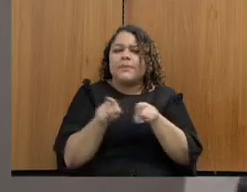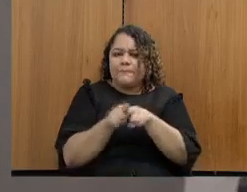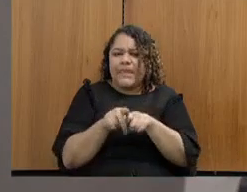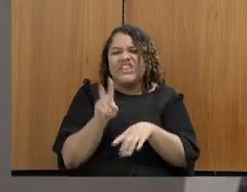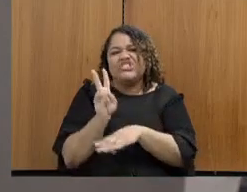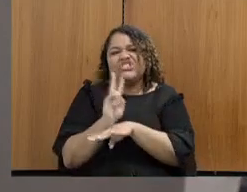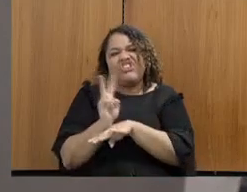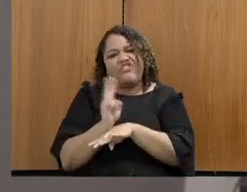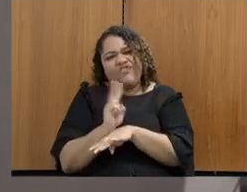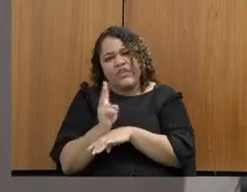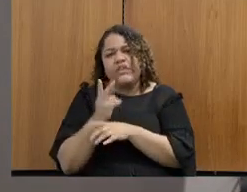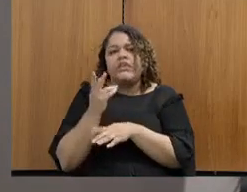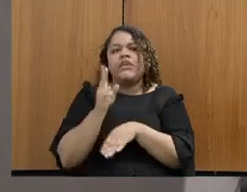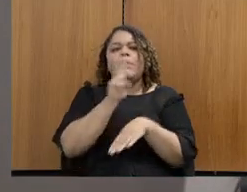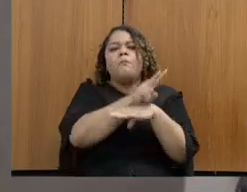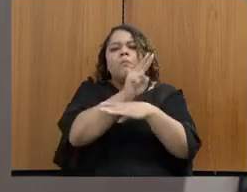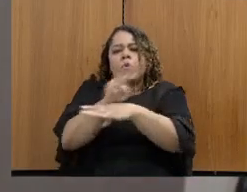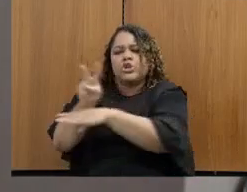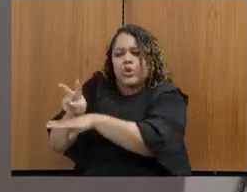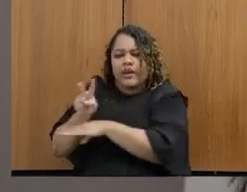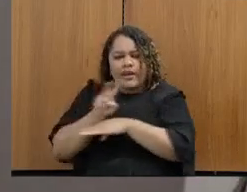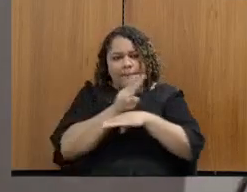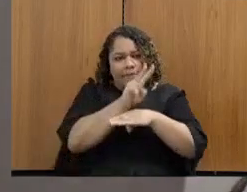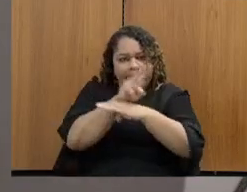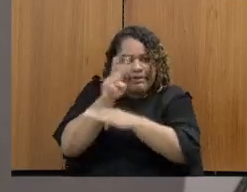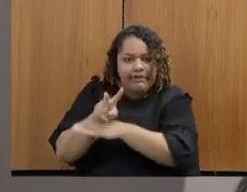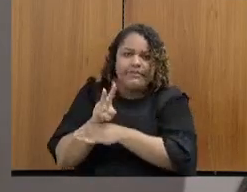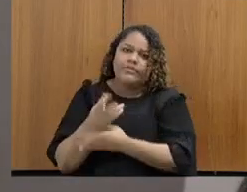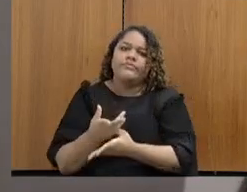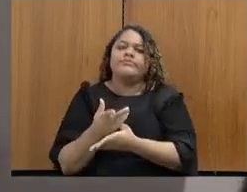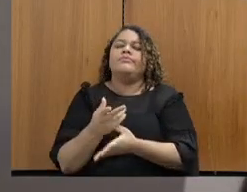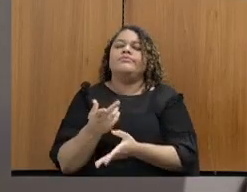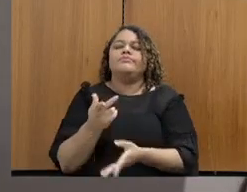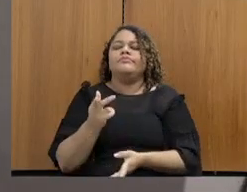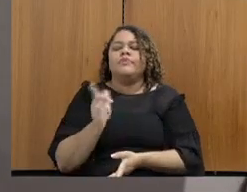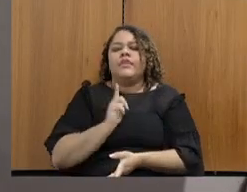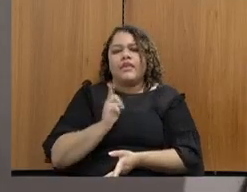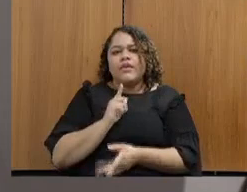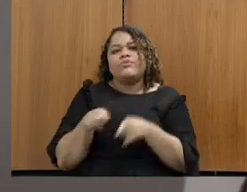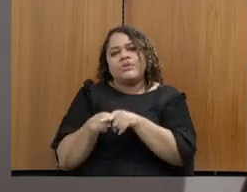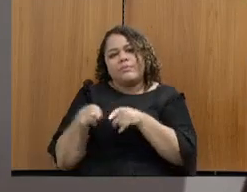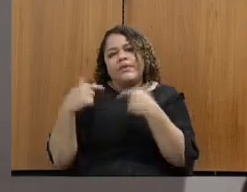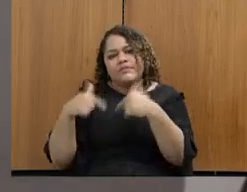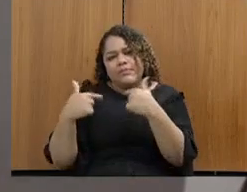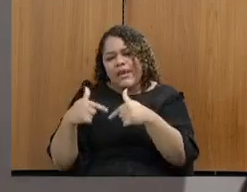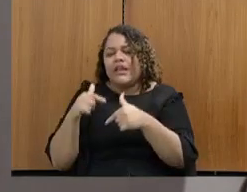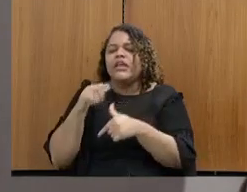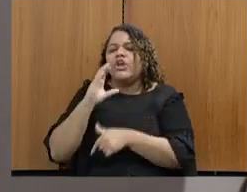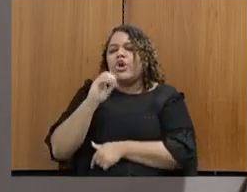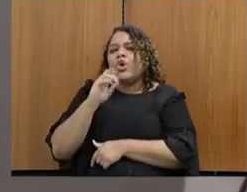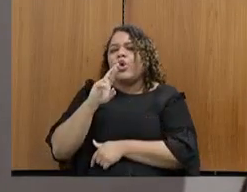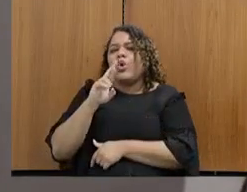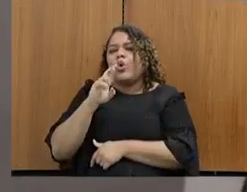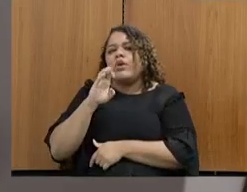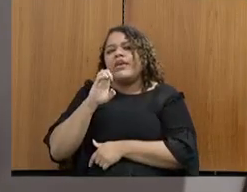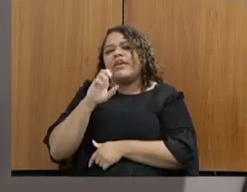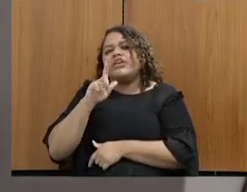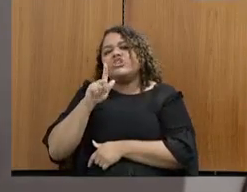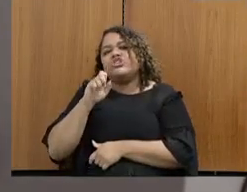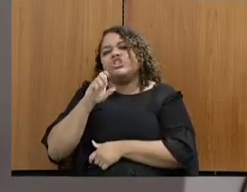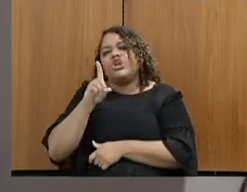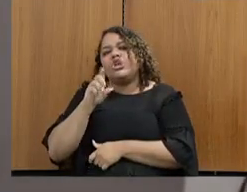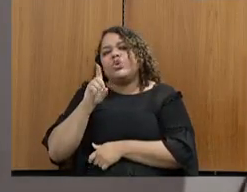da minha carreira tive uma passagem pela corregedoria geral de polícia e a gente há tanto tempo né